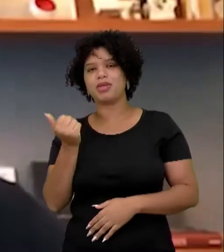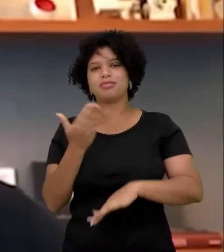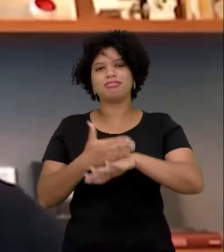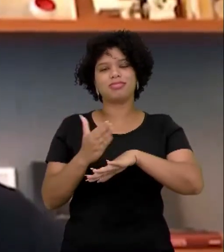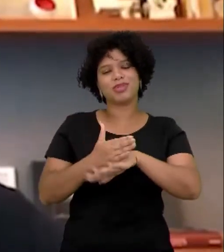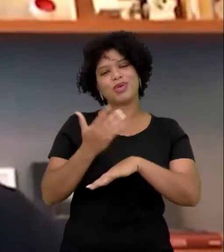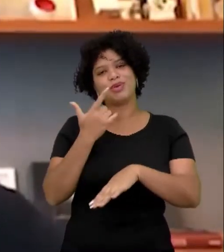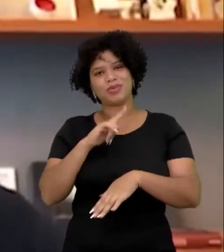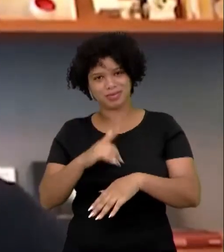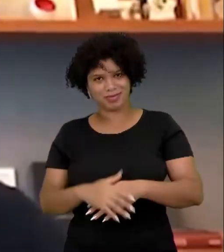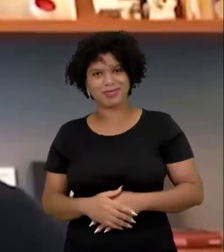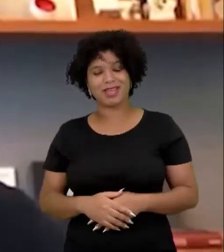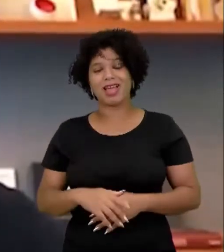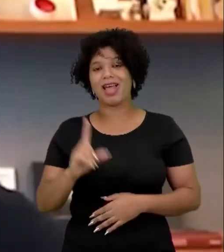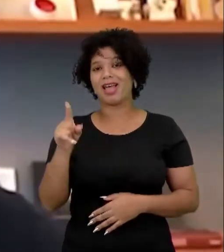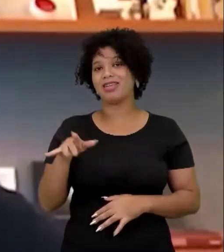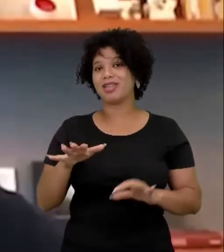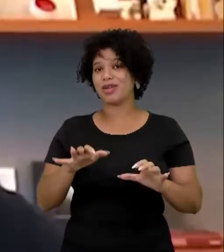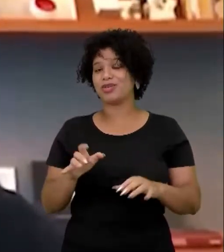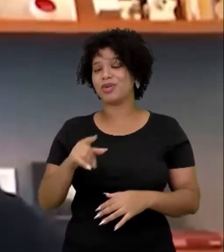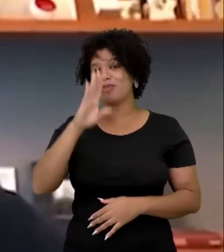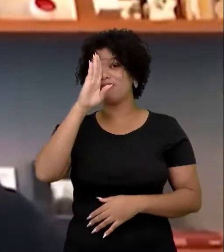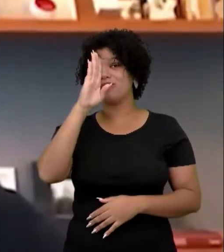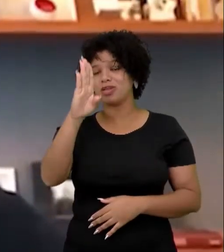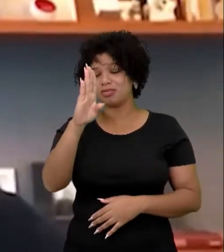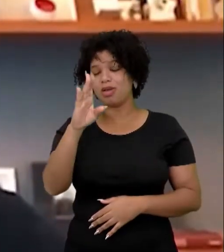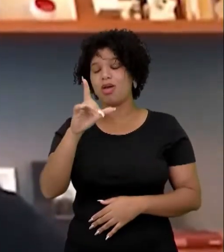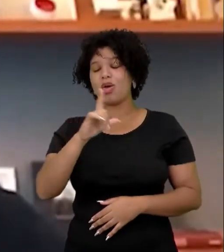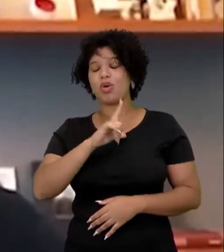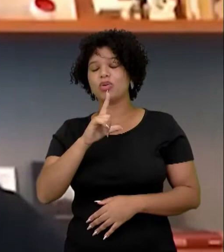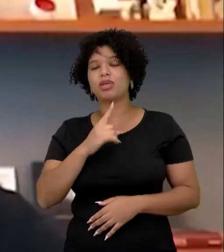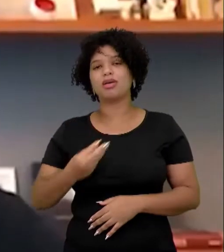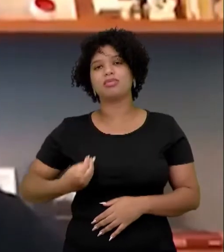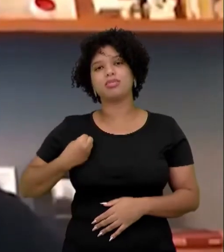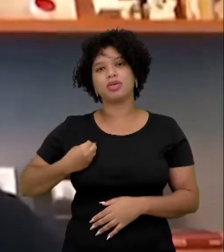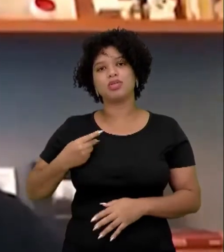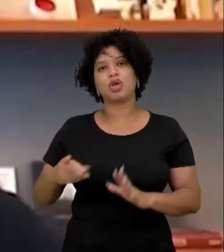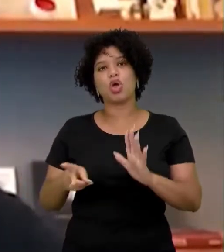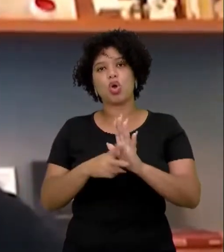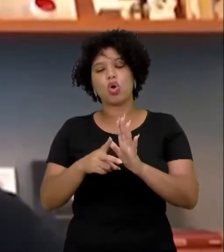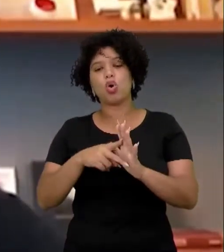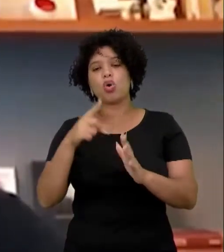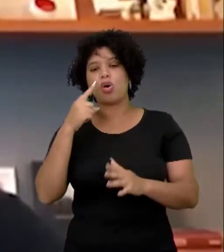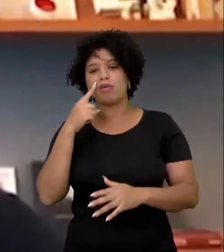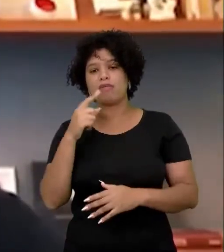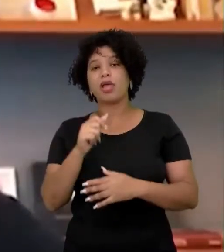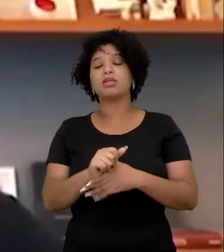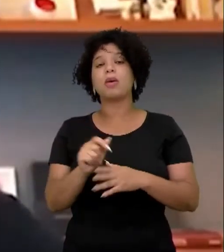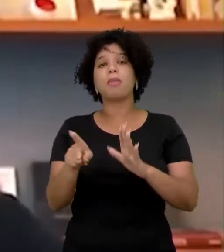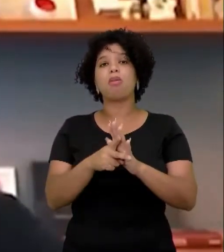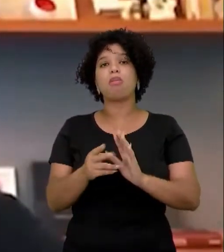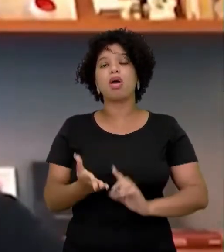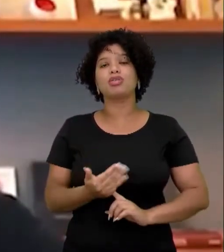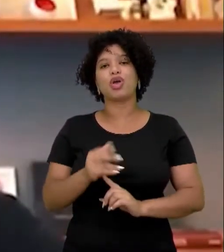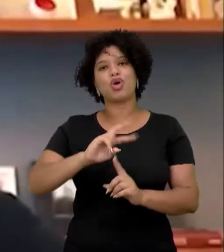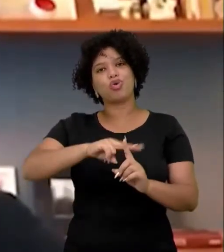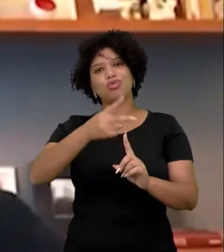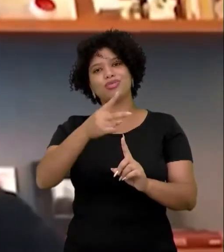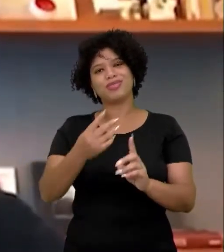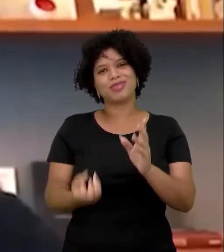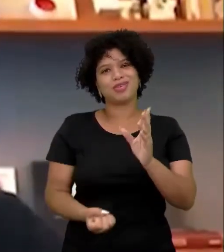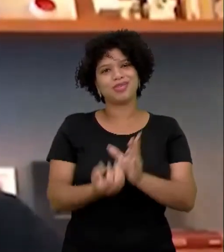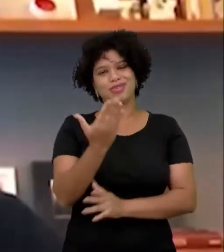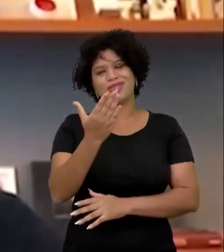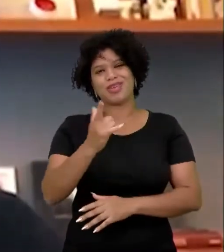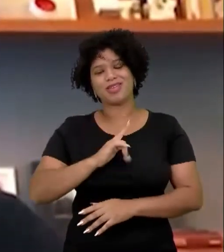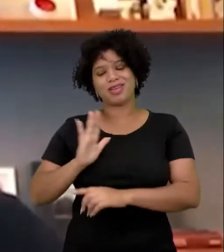com eles. Aliás, essa é uma das principais razões de existência do AAA, a inovação nasceu exatamente